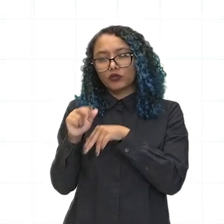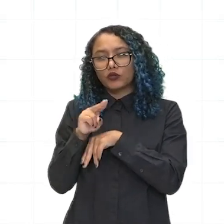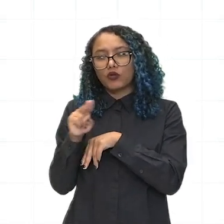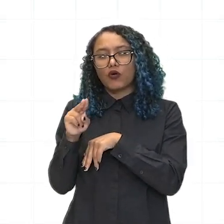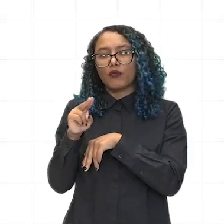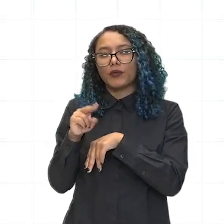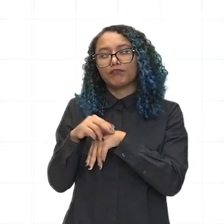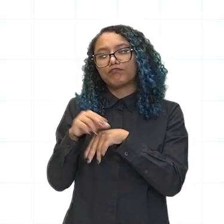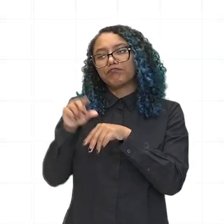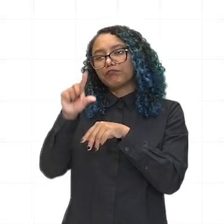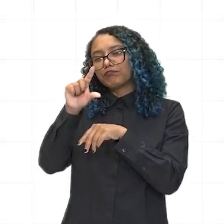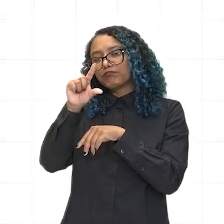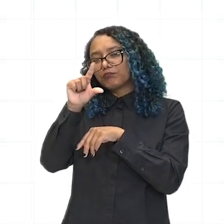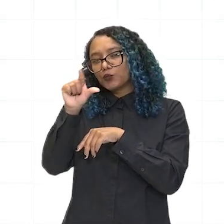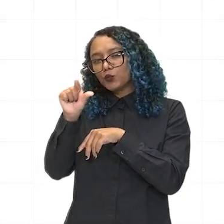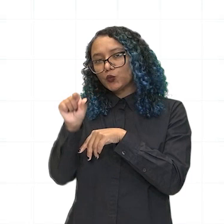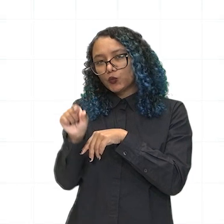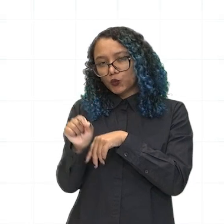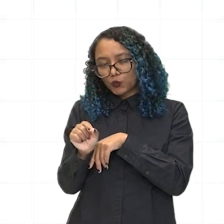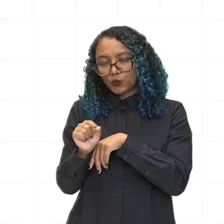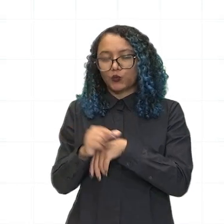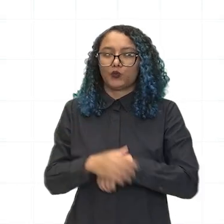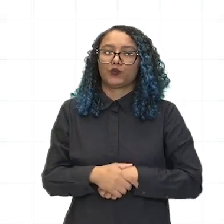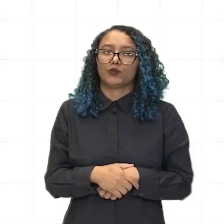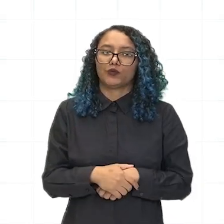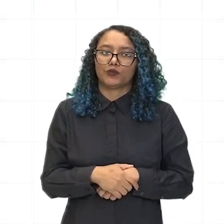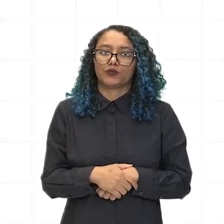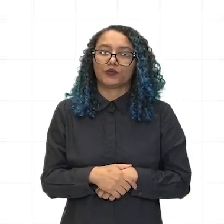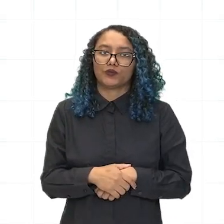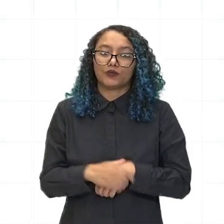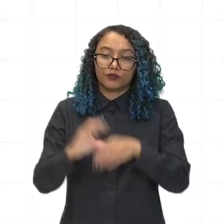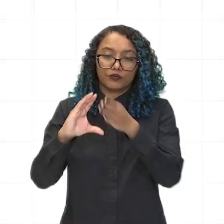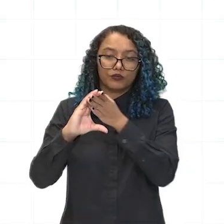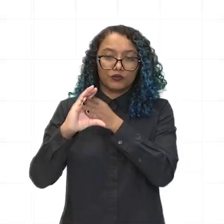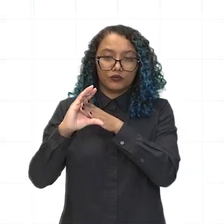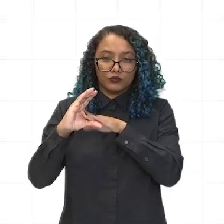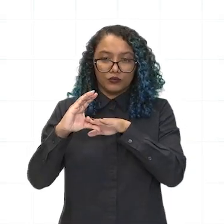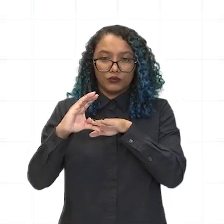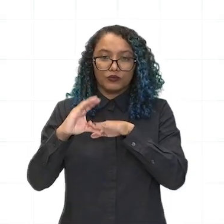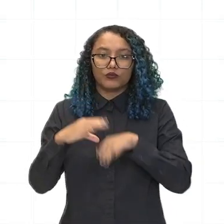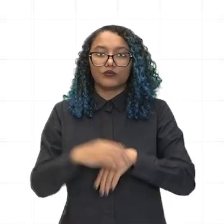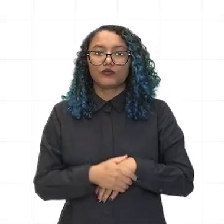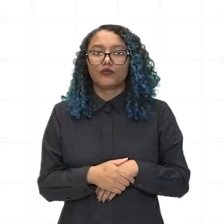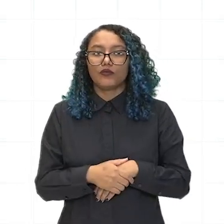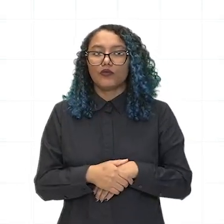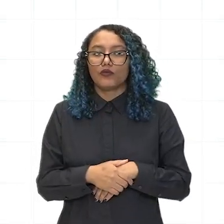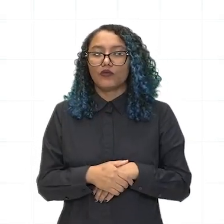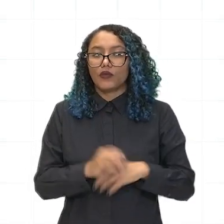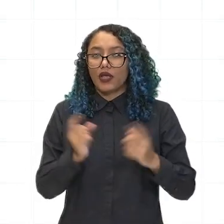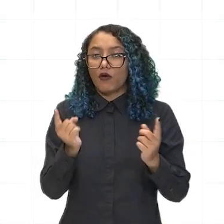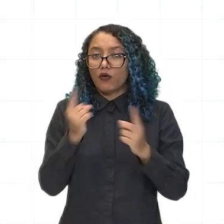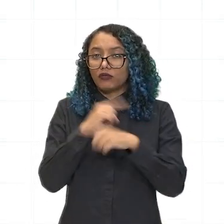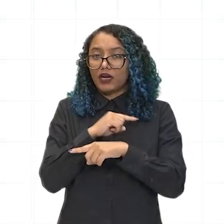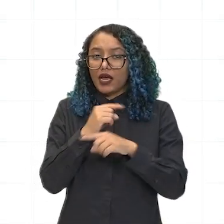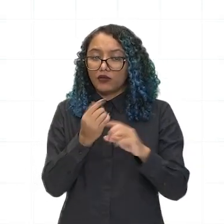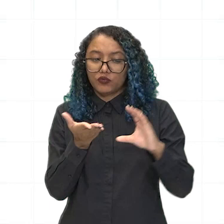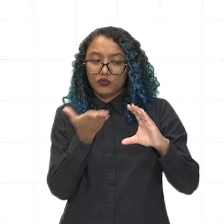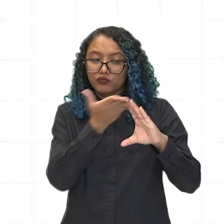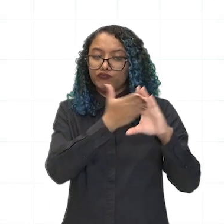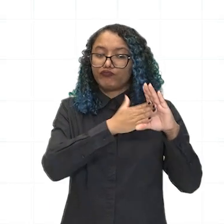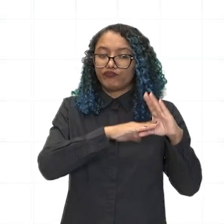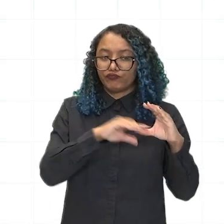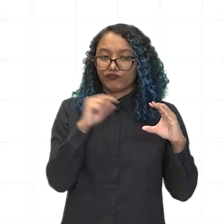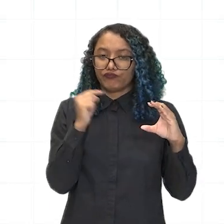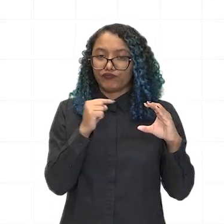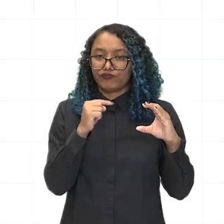né? Ficando menor. Então, ela é um semicírculo oposto ao quarto crescente. Então, ela já